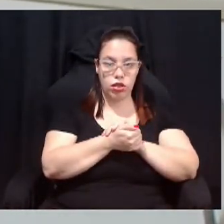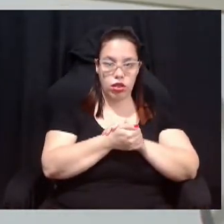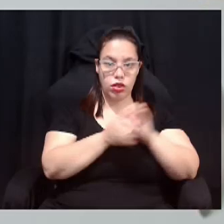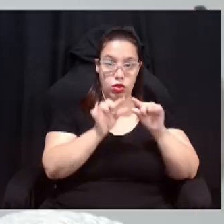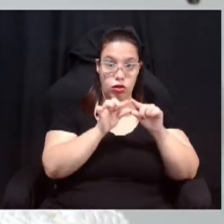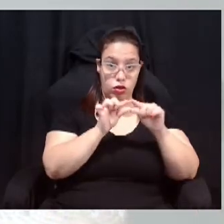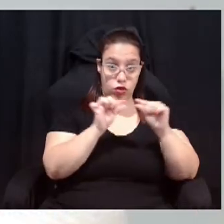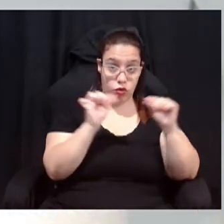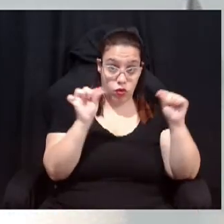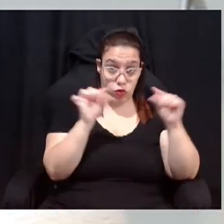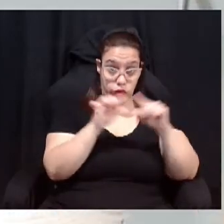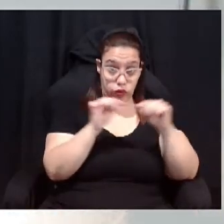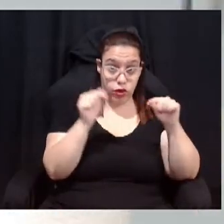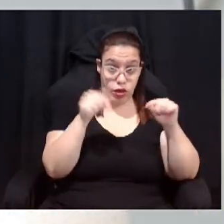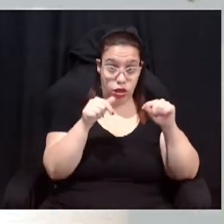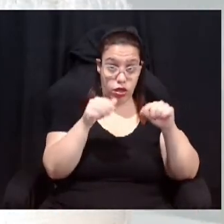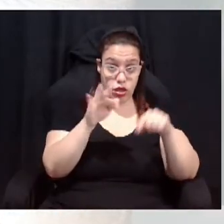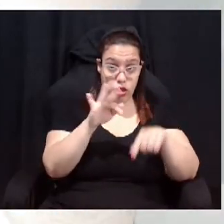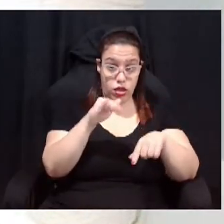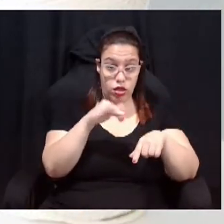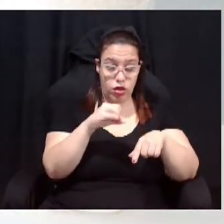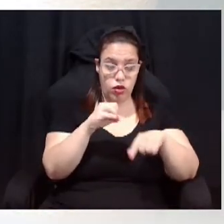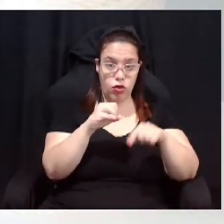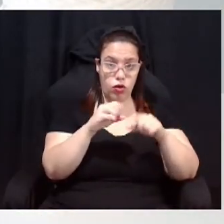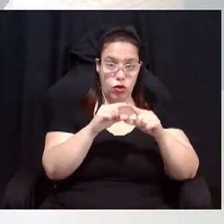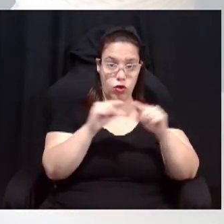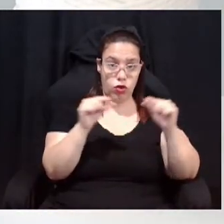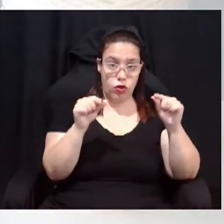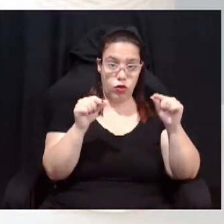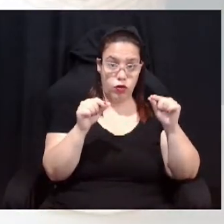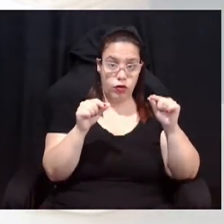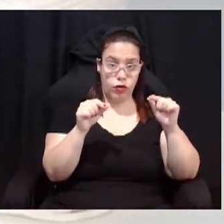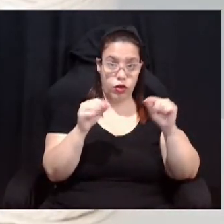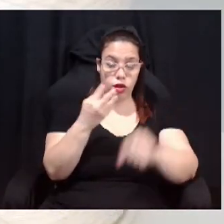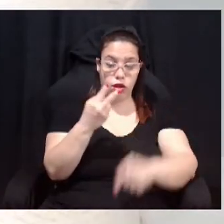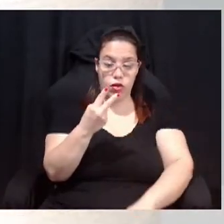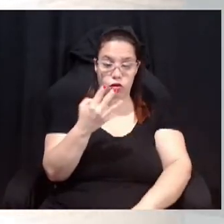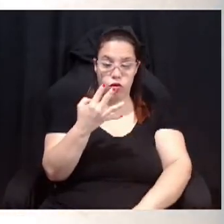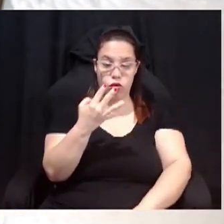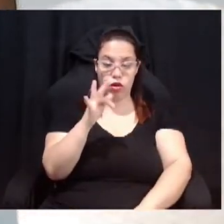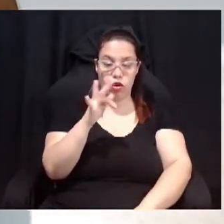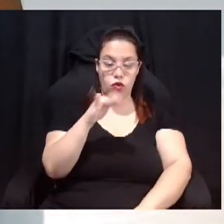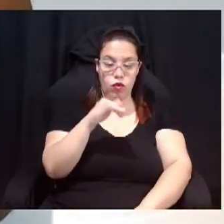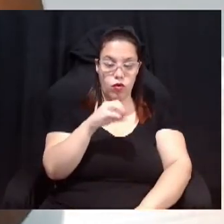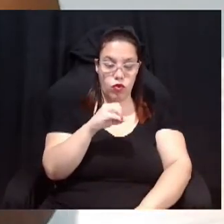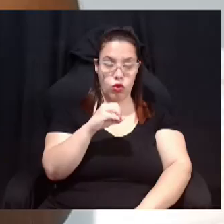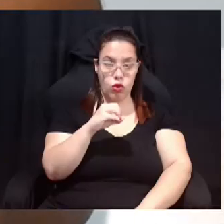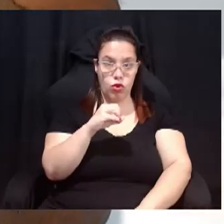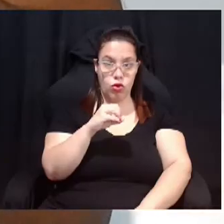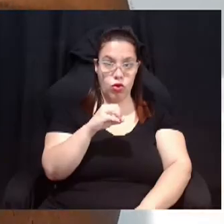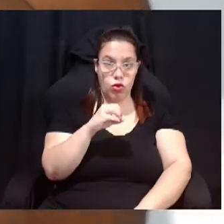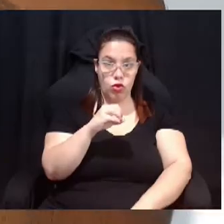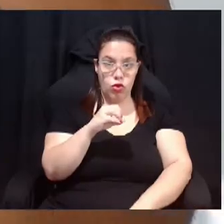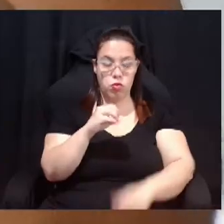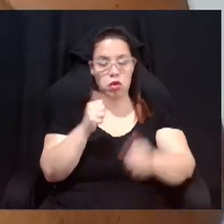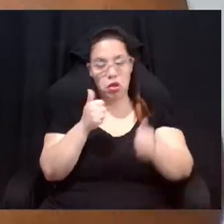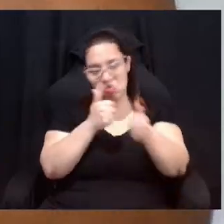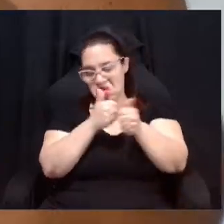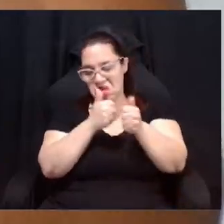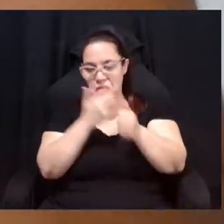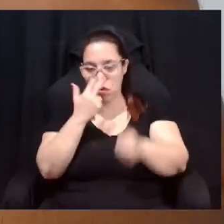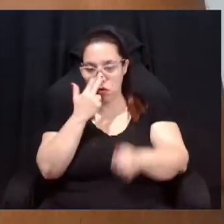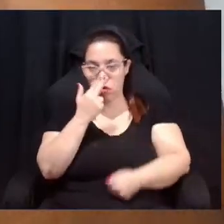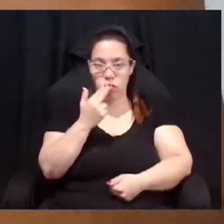que esse fio de barbante, que é o barbante de 24 fios, tá? Ele vai ter uma largura bem próxima, só que ele vai ser